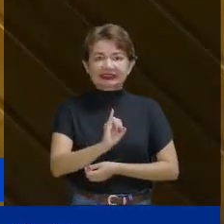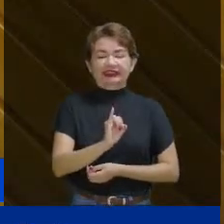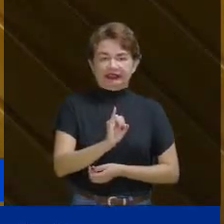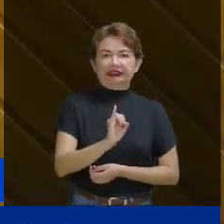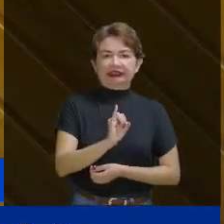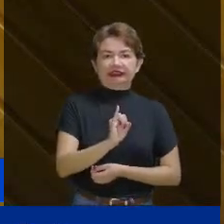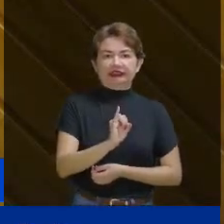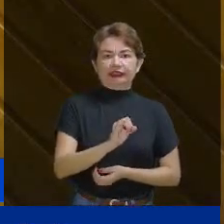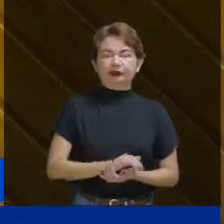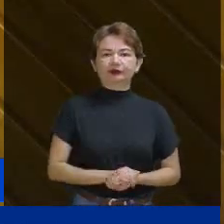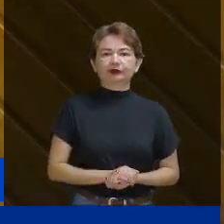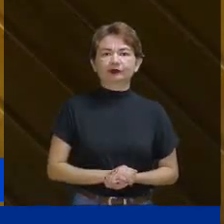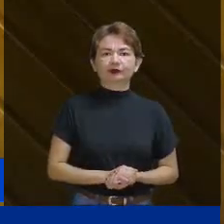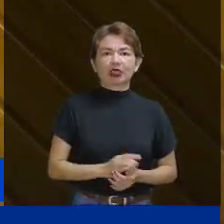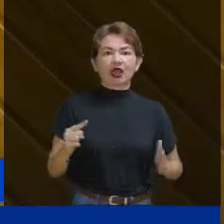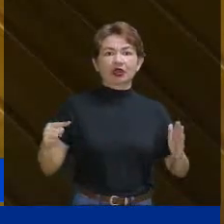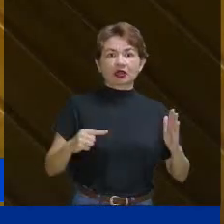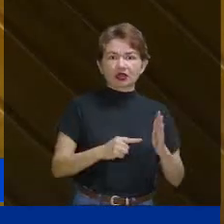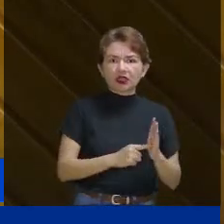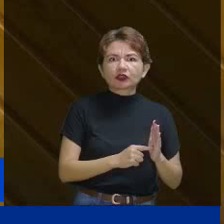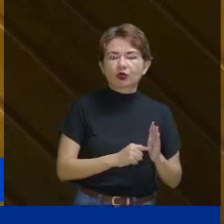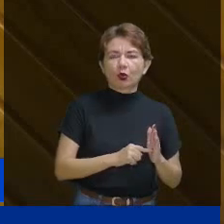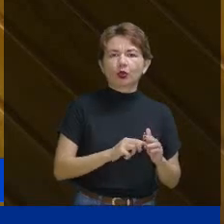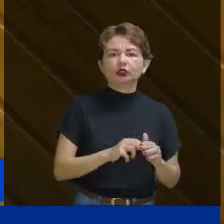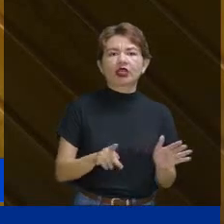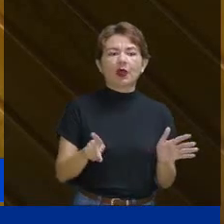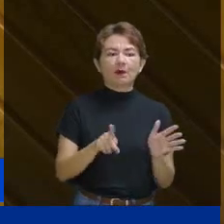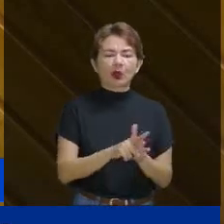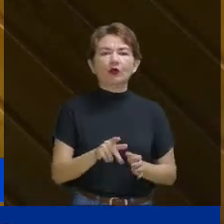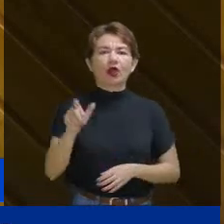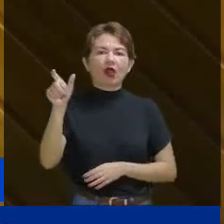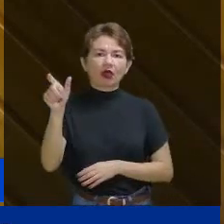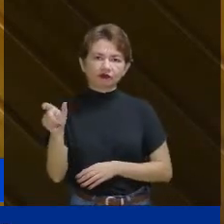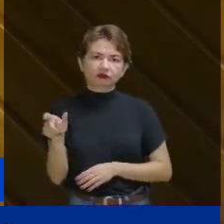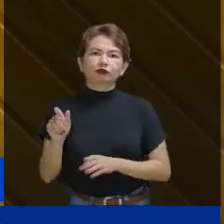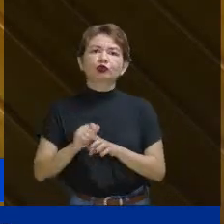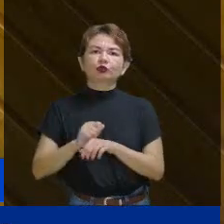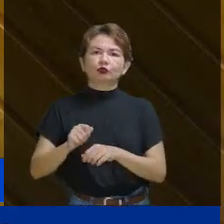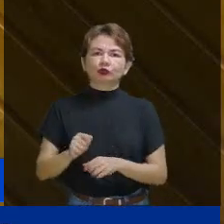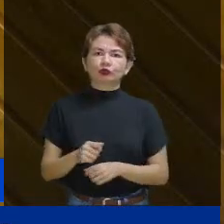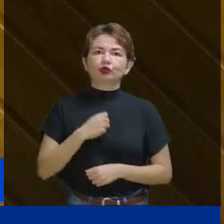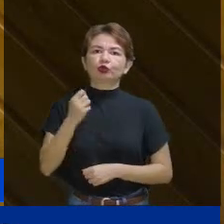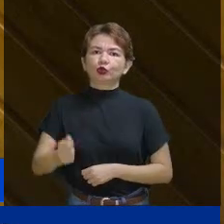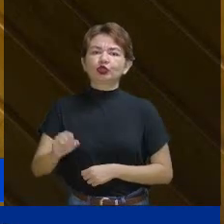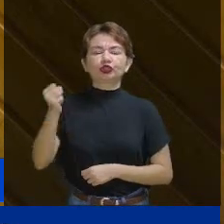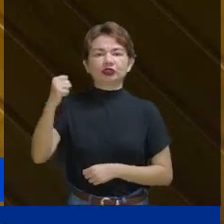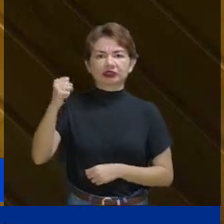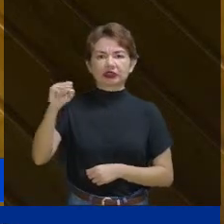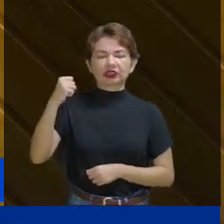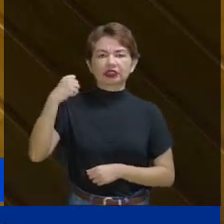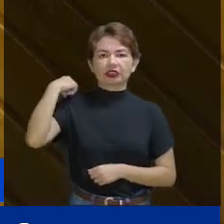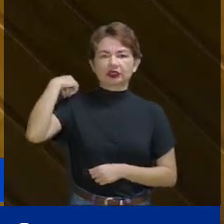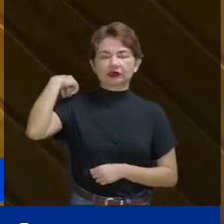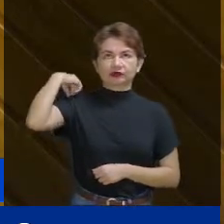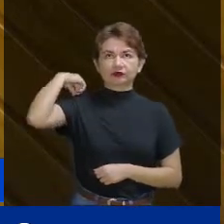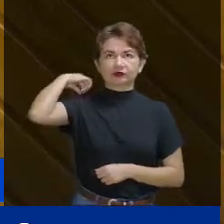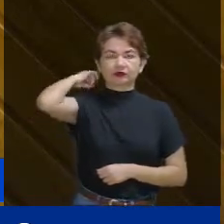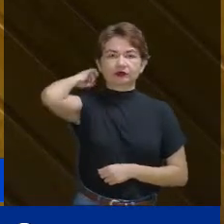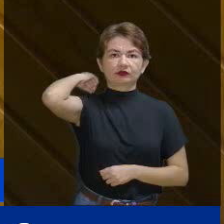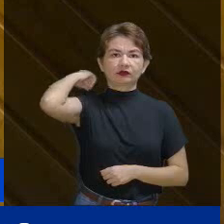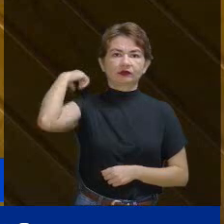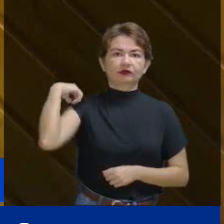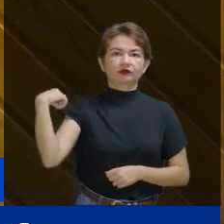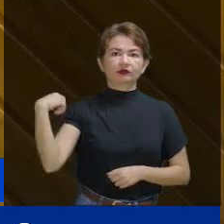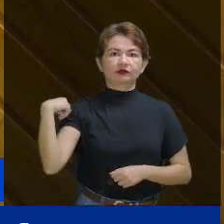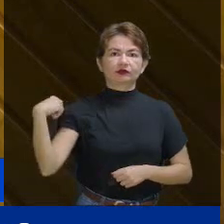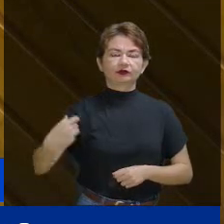nesse processo, que hoje corre perante o juiz de garantia de Santana, porque após o magistrado da segunda zona eleitoral determinou